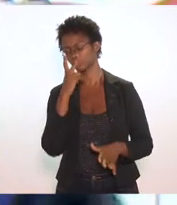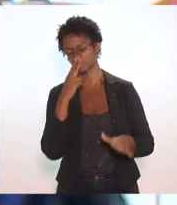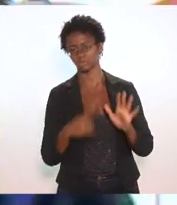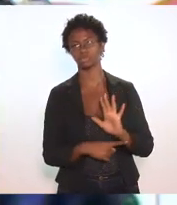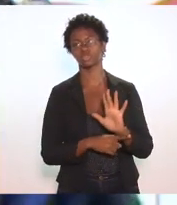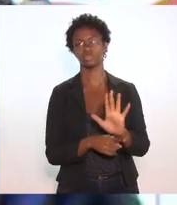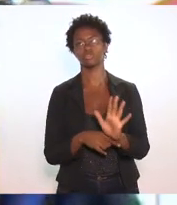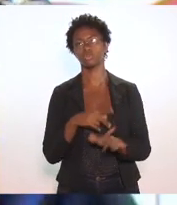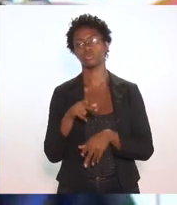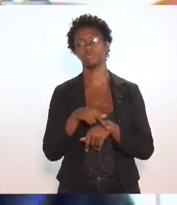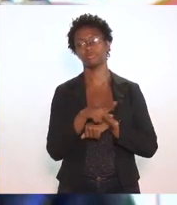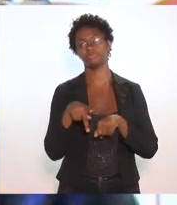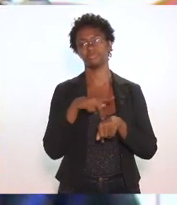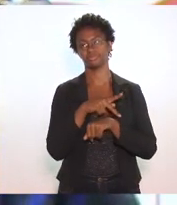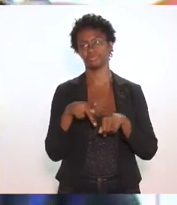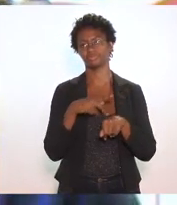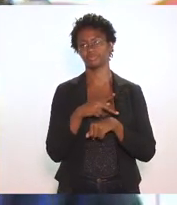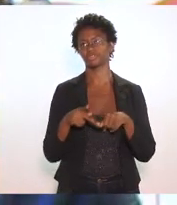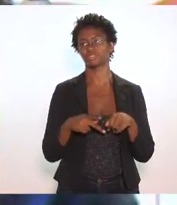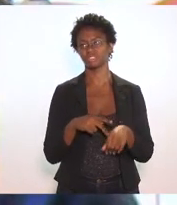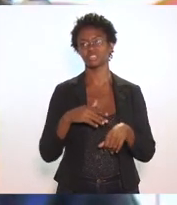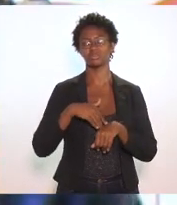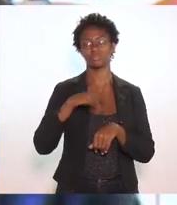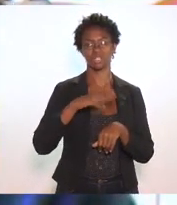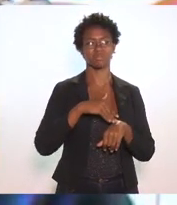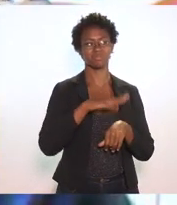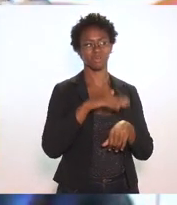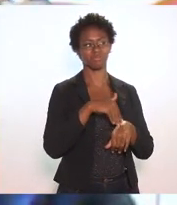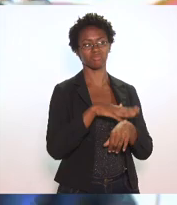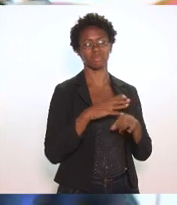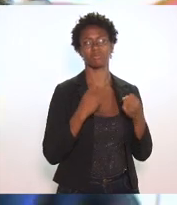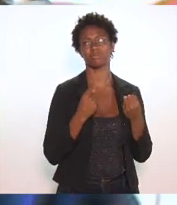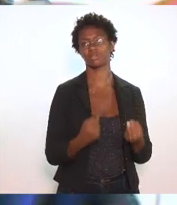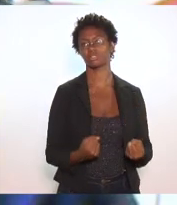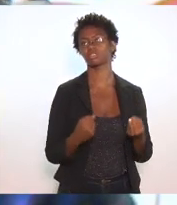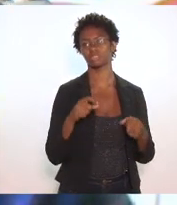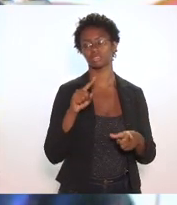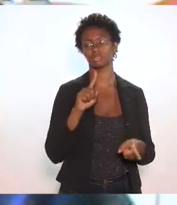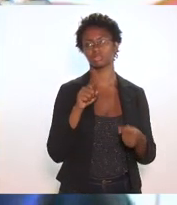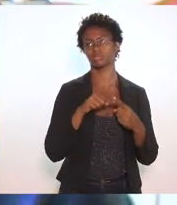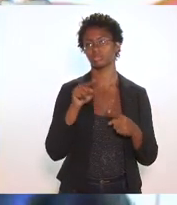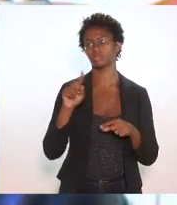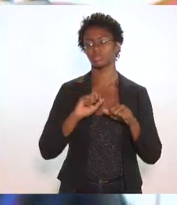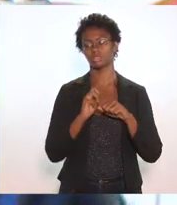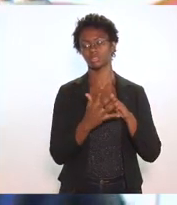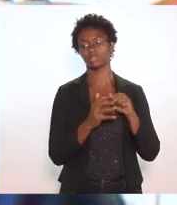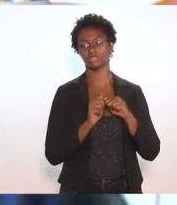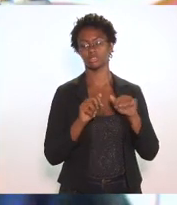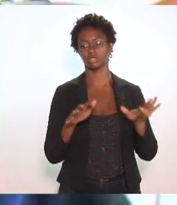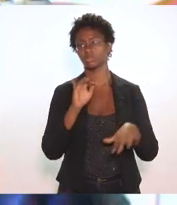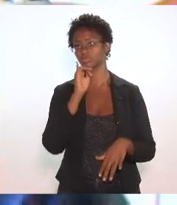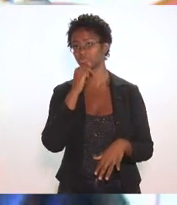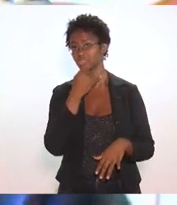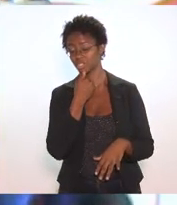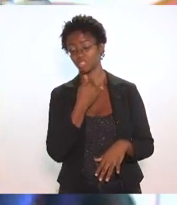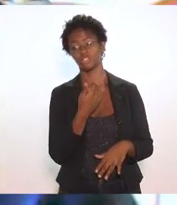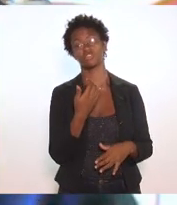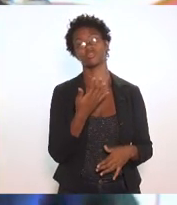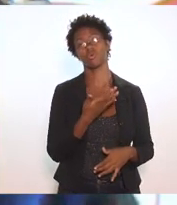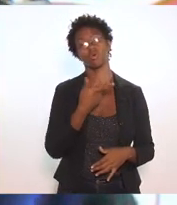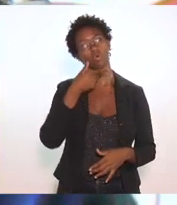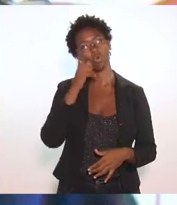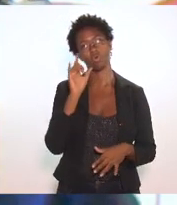galopando em números cada vez mais graves com relação a essa pandemia. Ontem foi um exemplo triste, quando a gente